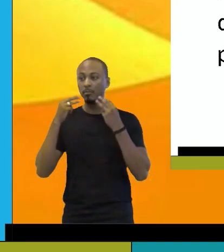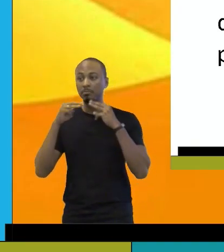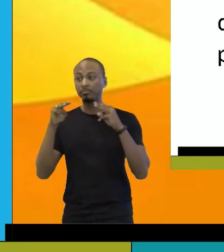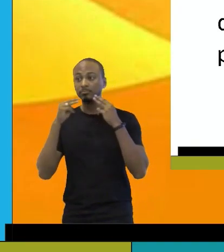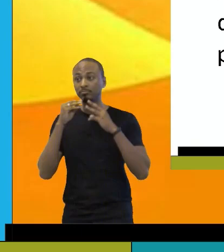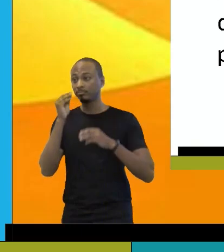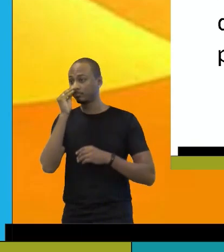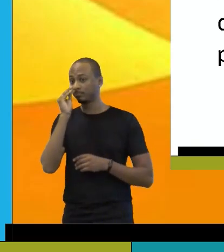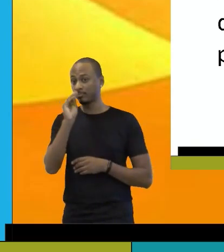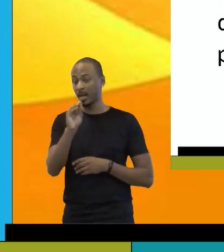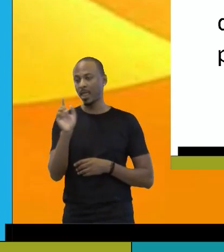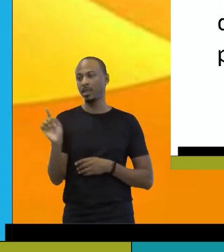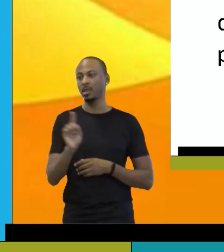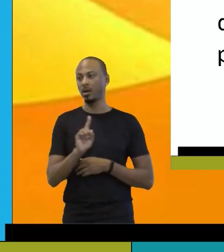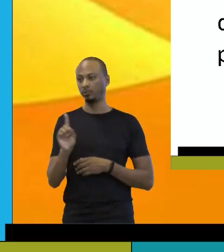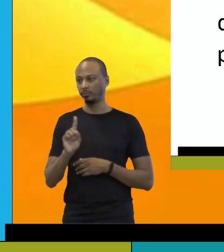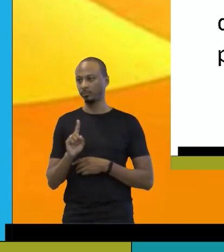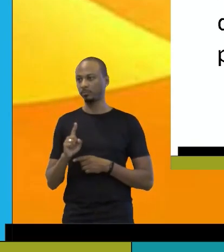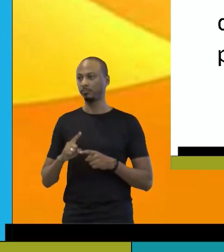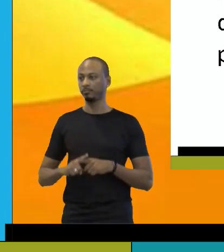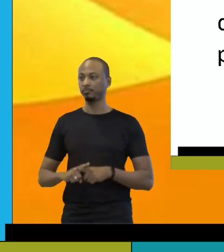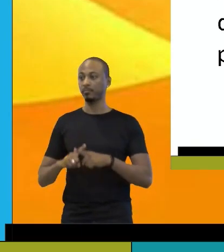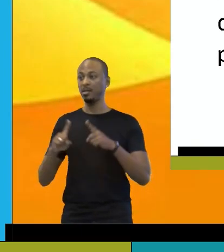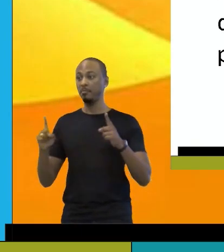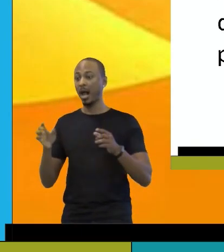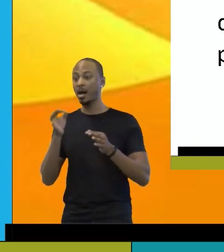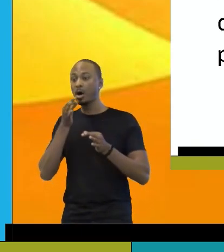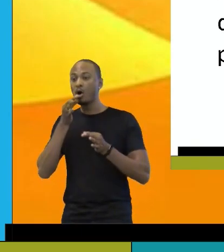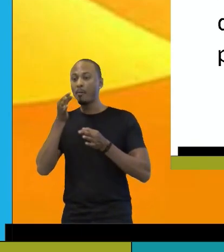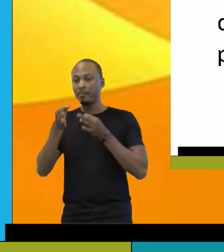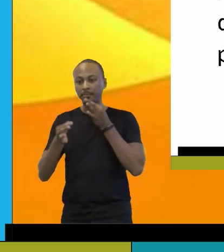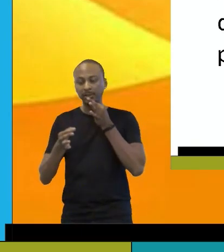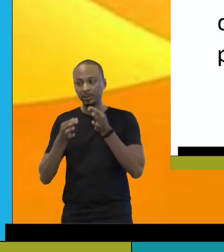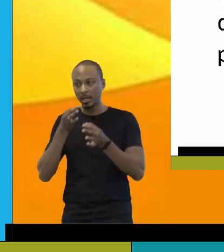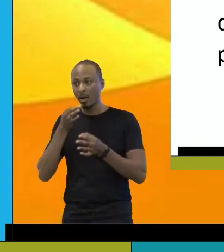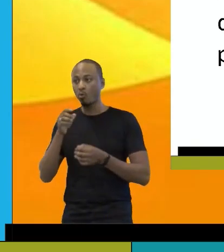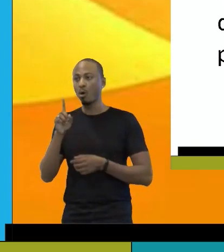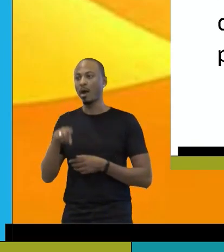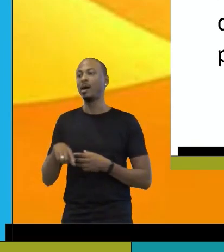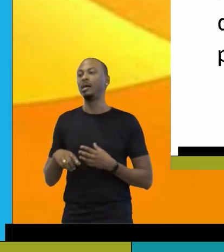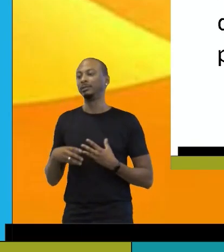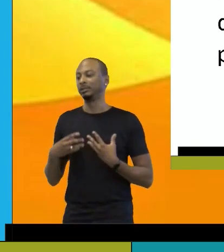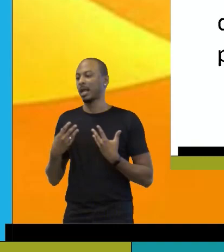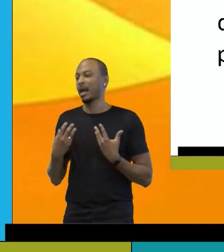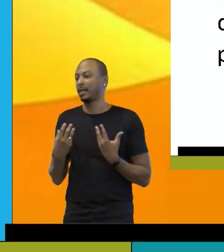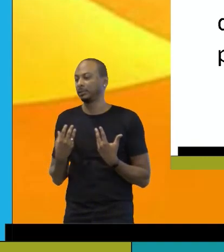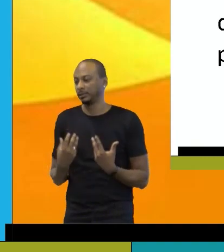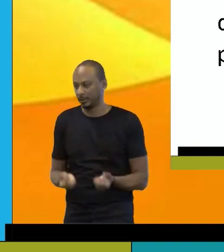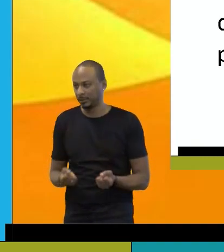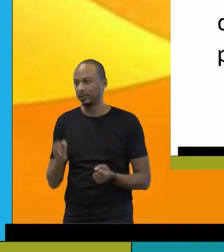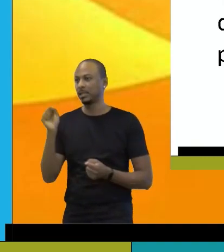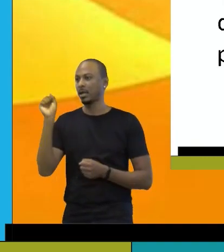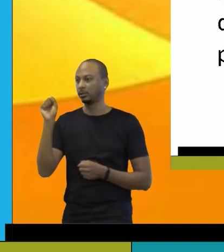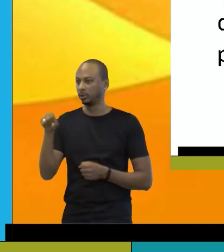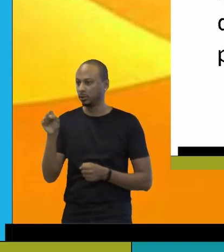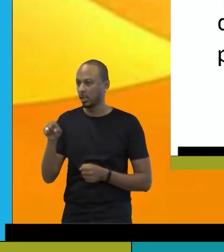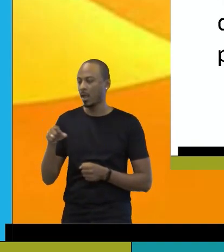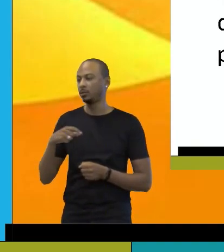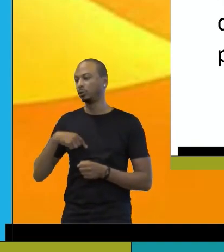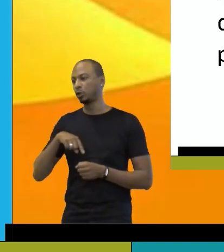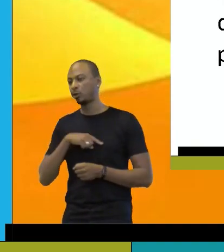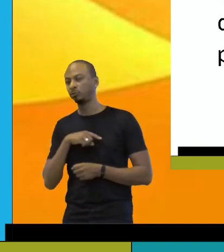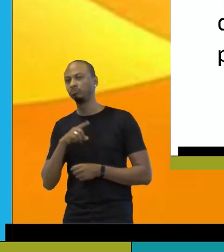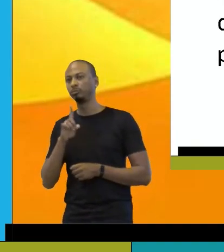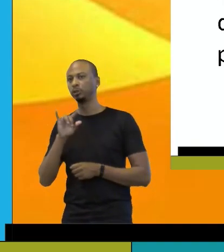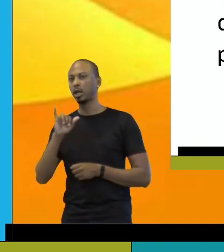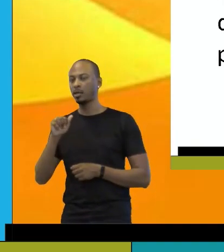antiga. Essa opinião é muito aceita em nossos dias devido às grandes transformações